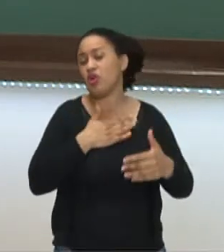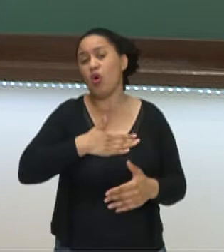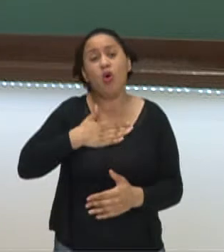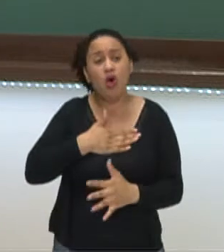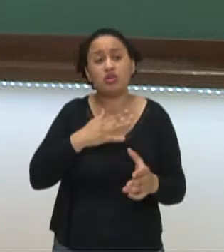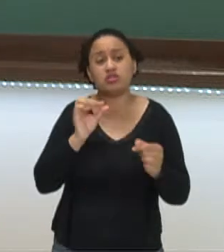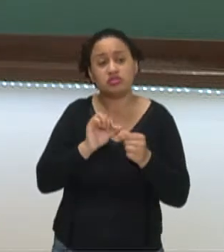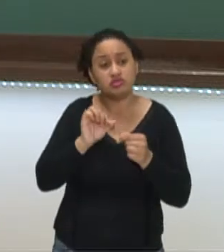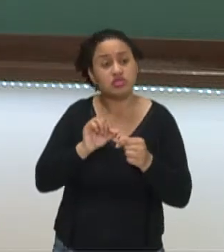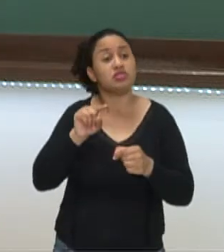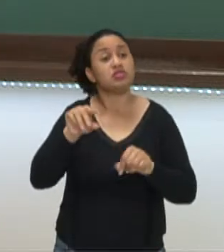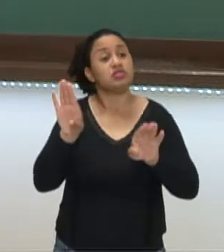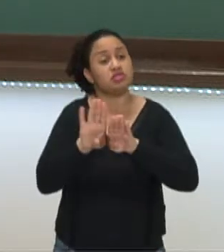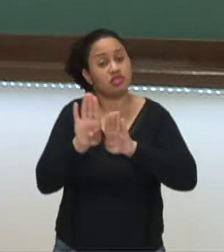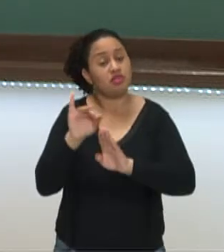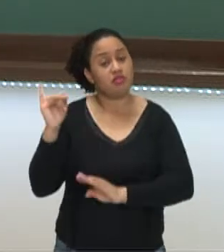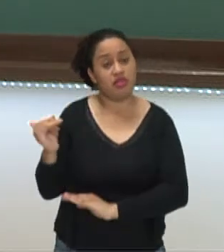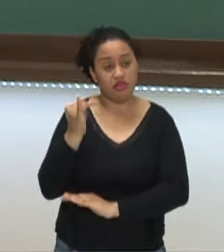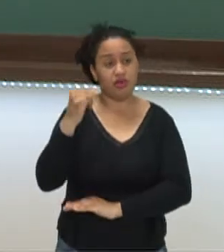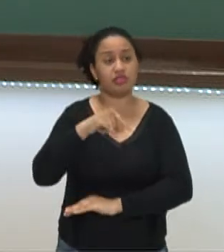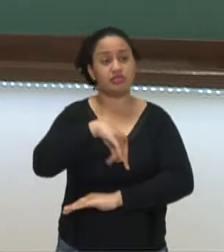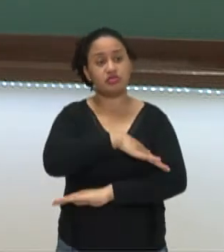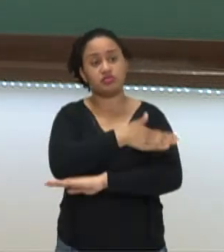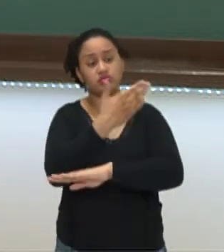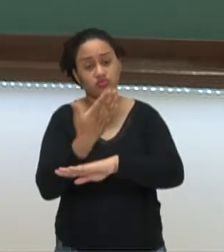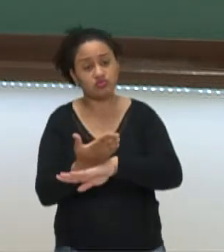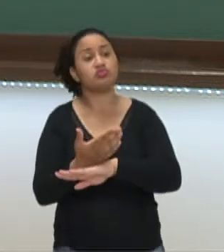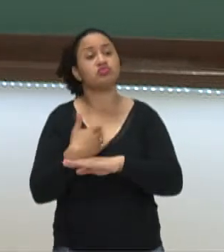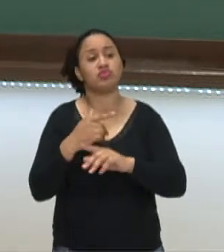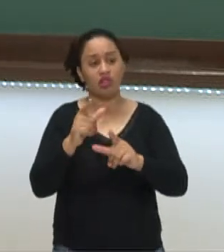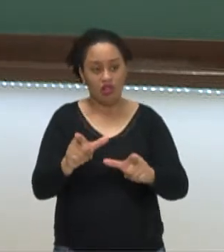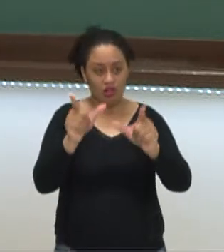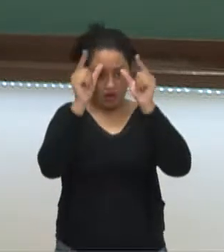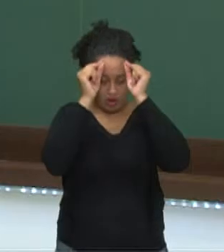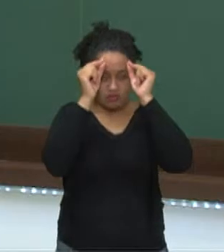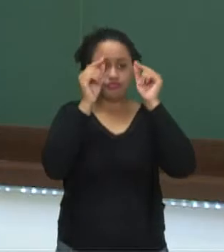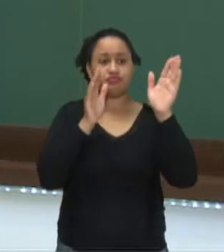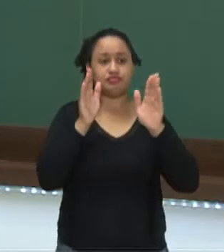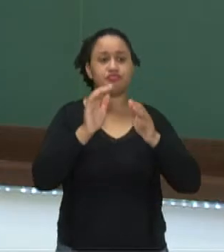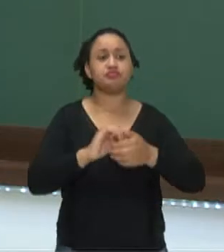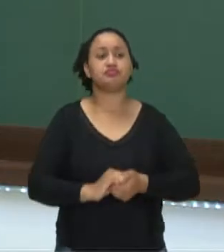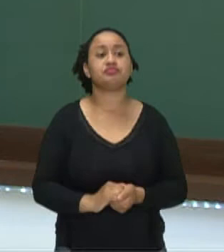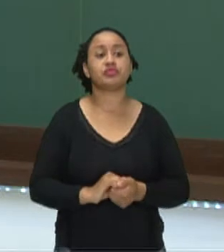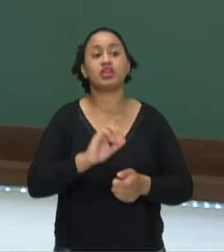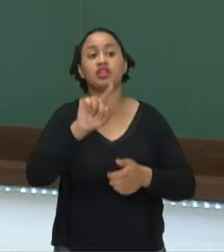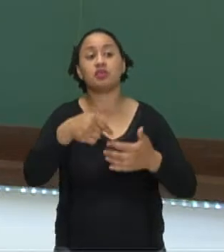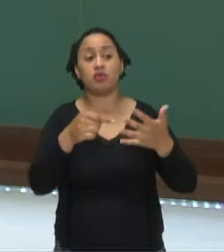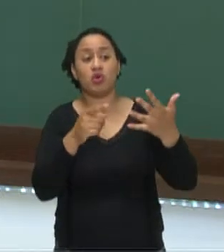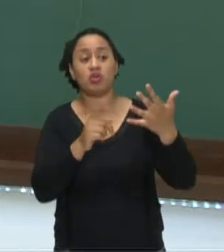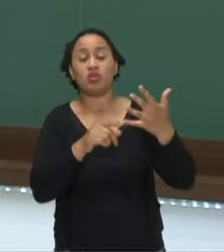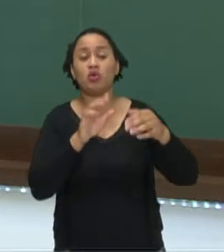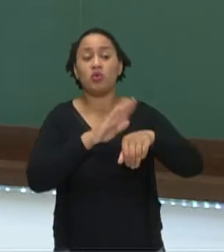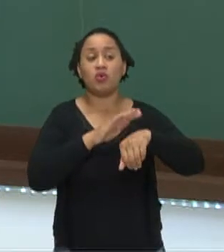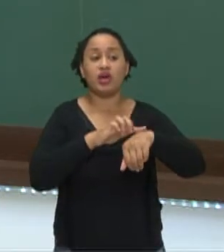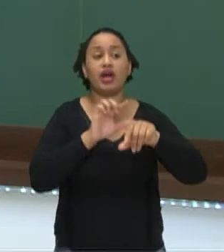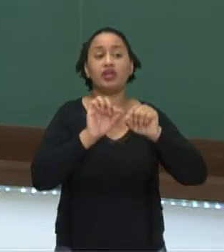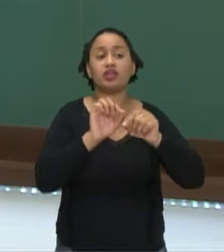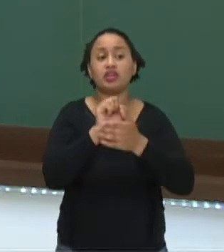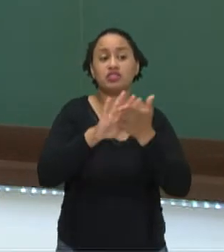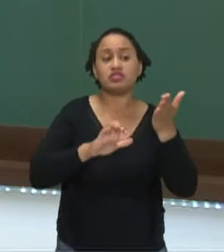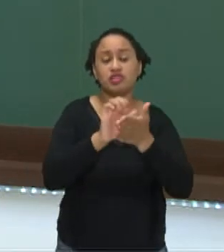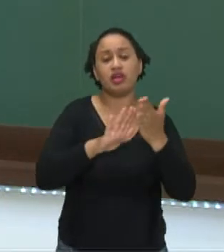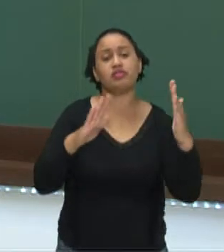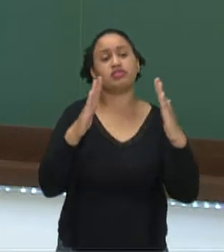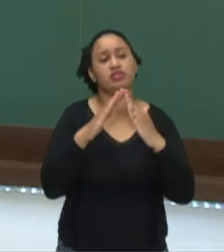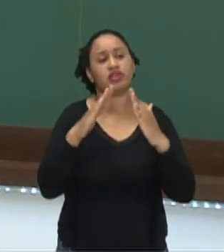prazer. Isso também é necessário no nosso dia e alivia a nossa mente. Depois ainda, um horário, por exemplo, para a lição de casa. Sim,